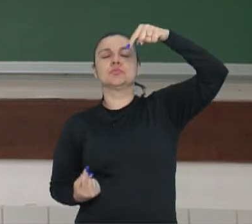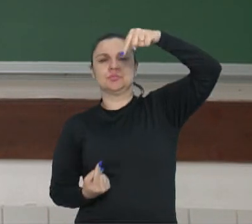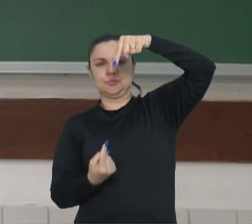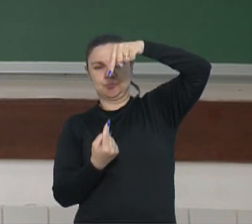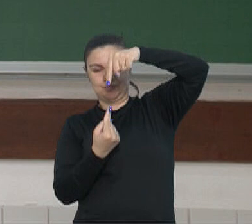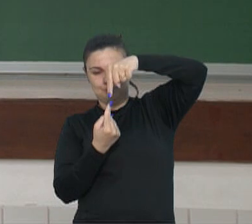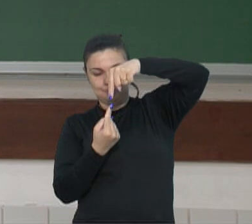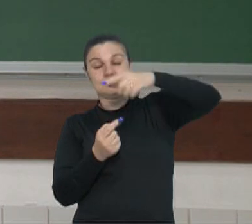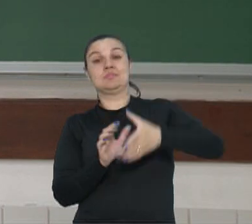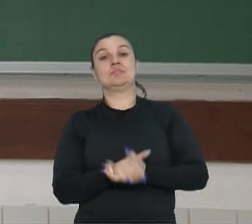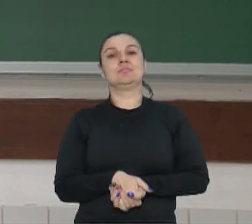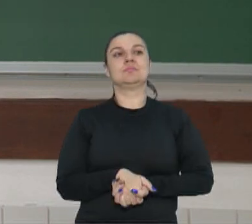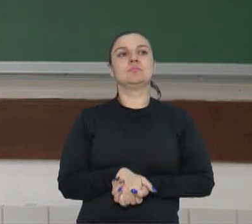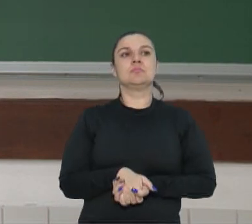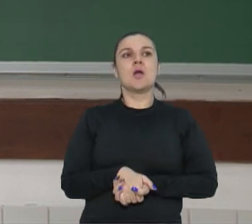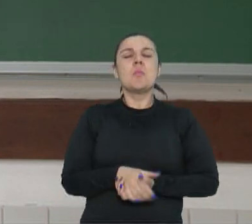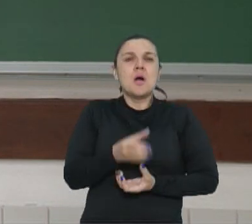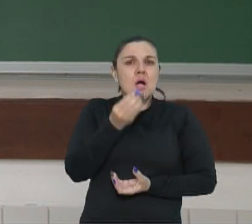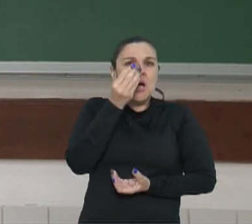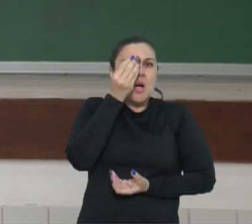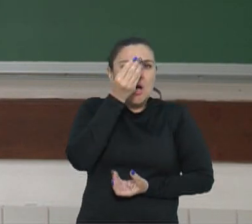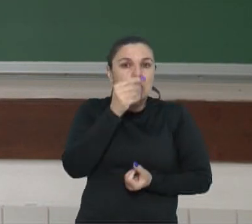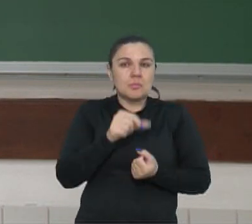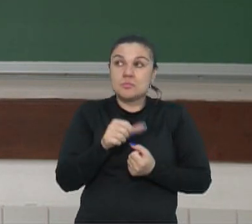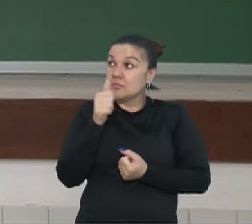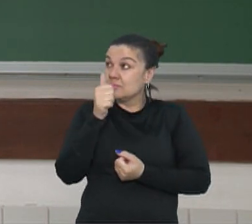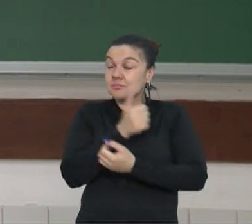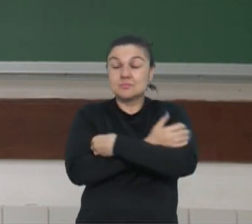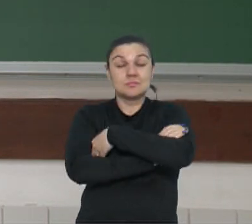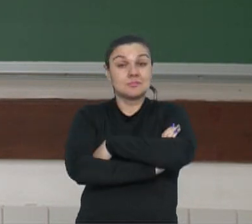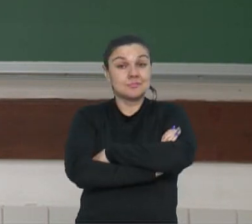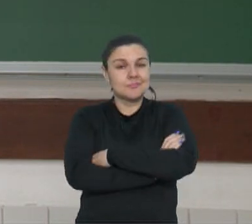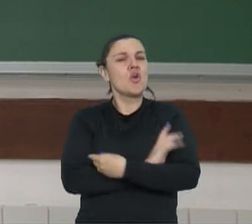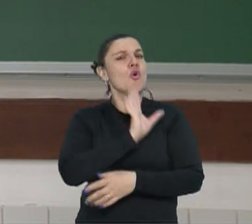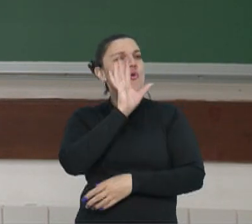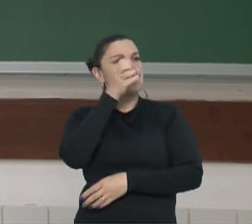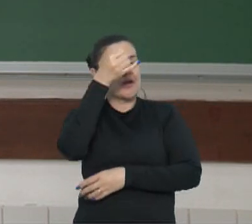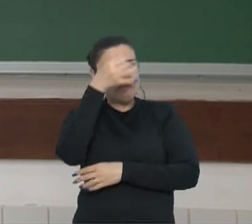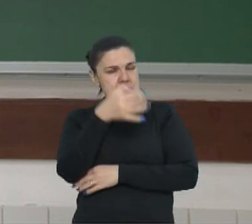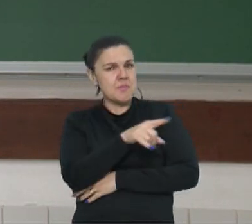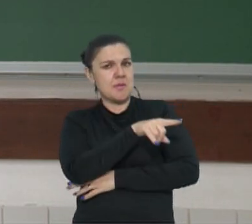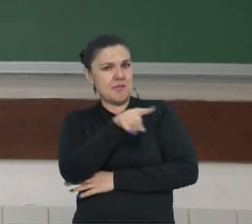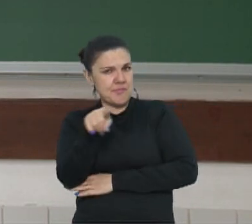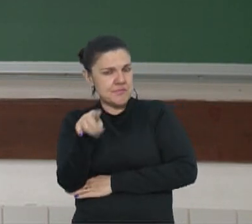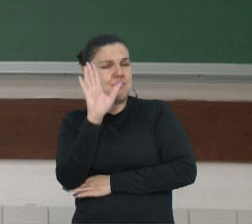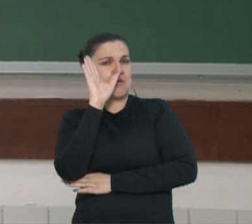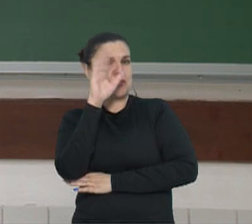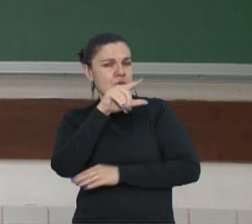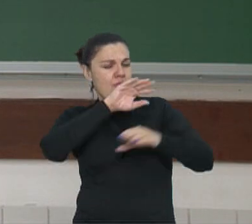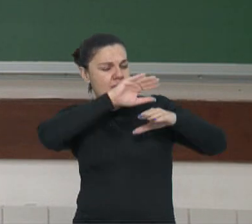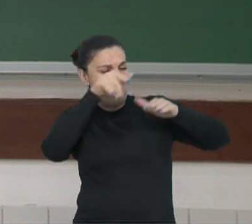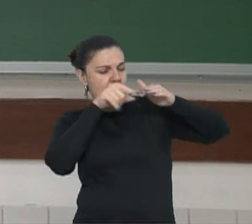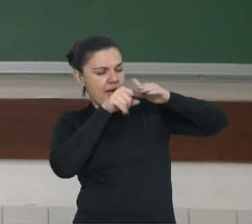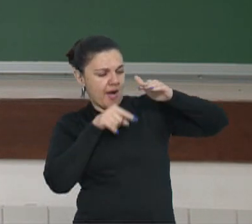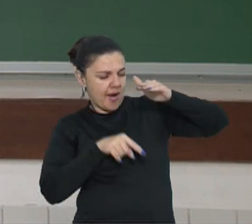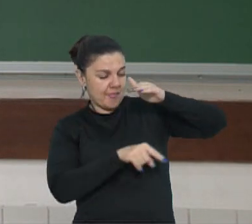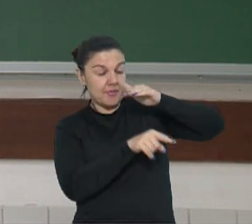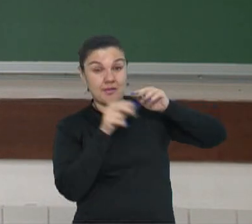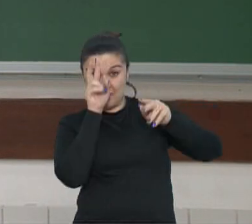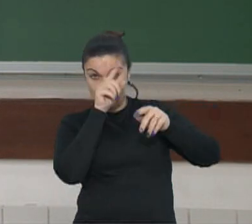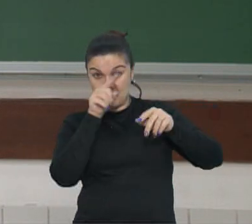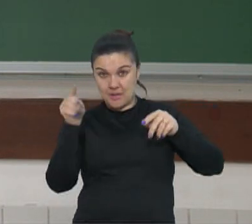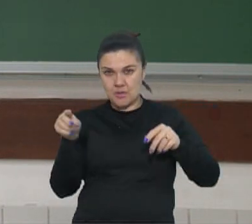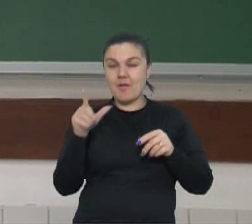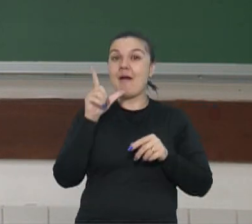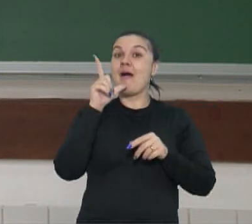formar as colunas. Mas como se forma isso? Eu já falei para vocês, nós já falamos de cavernas, lembram delas? Isso é o quê?